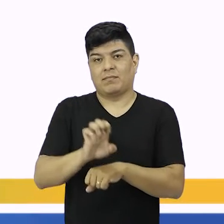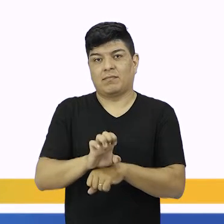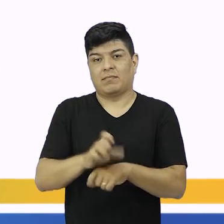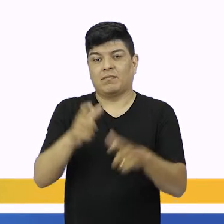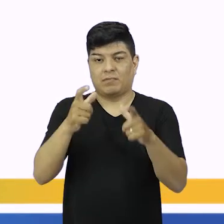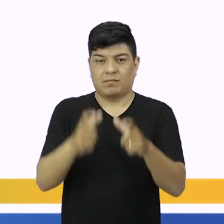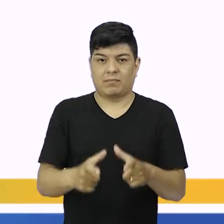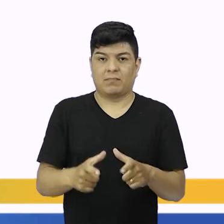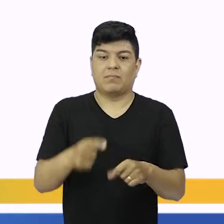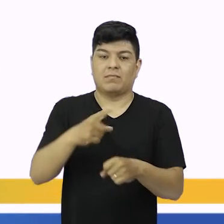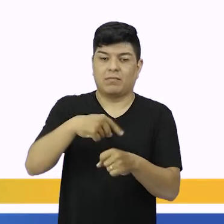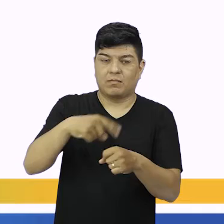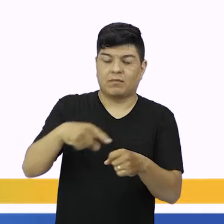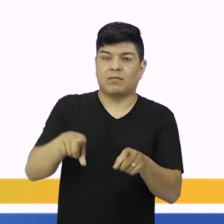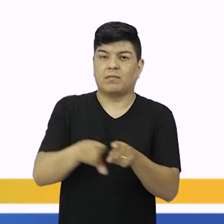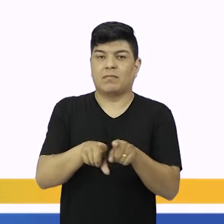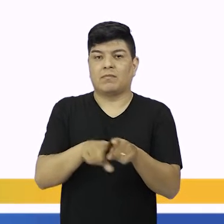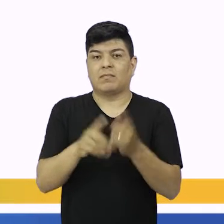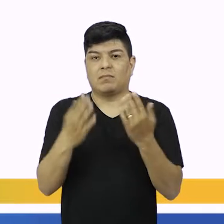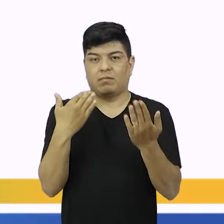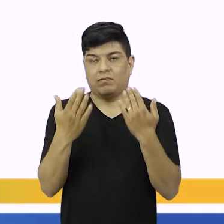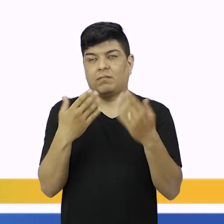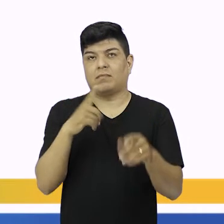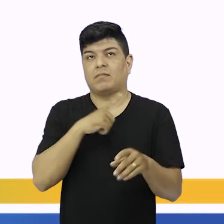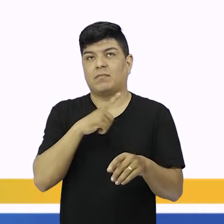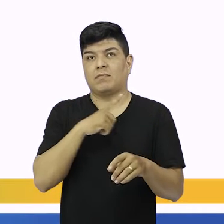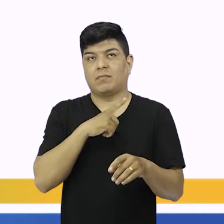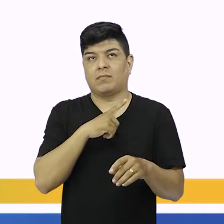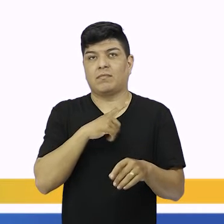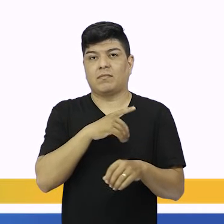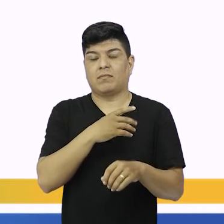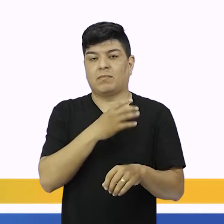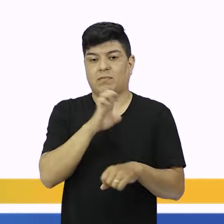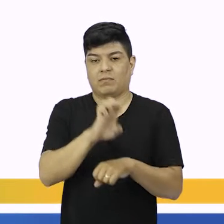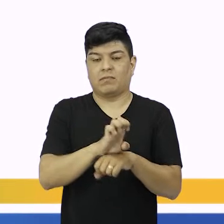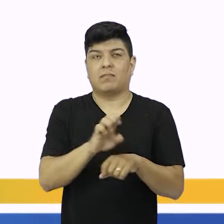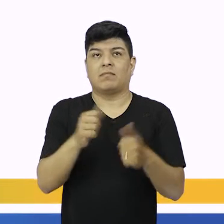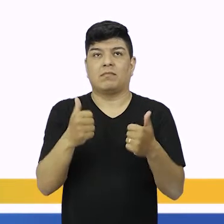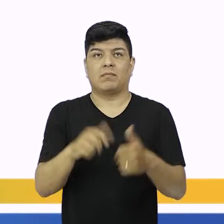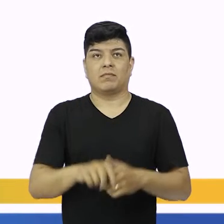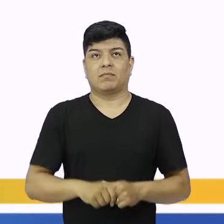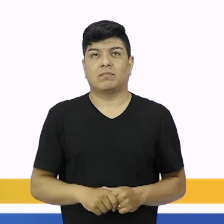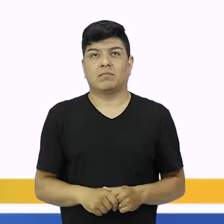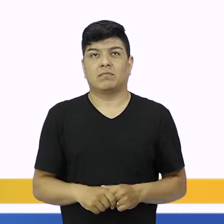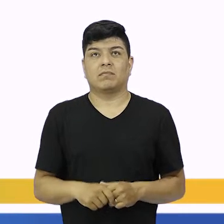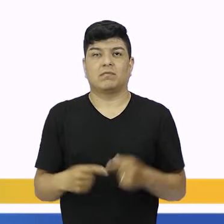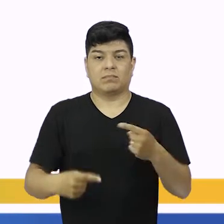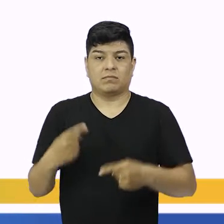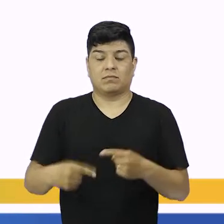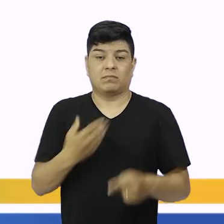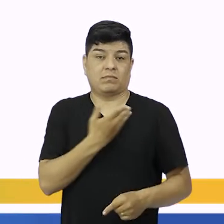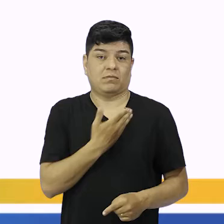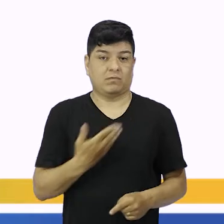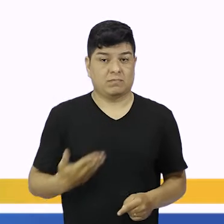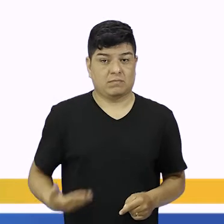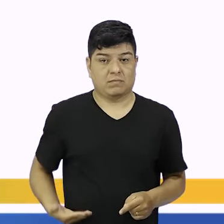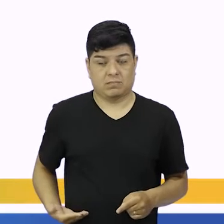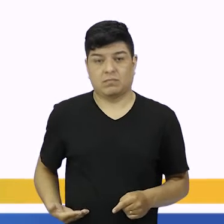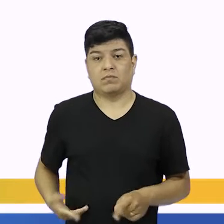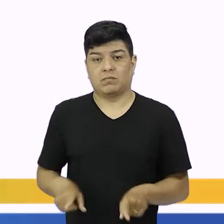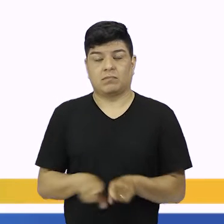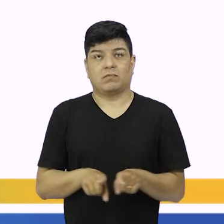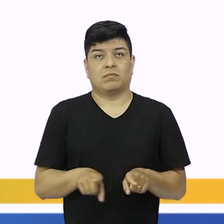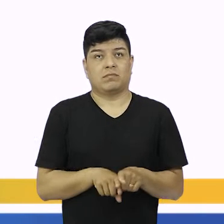o local, o municipal, né, e essas relações a gente tem aí o estadual, tá bom, pessoal? Temos, então, a política dos